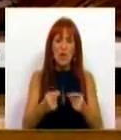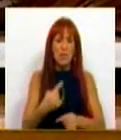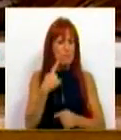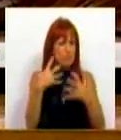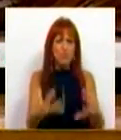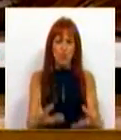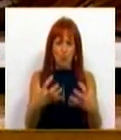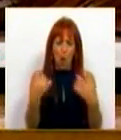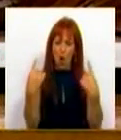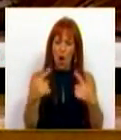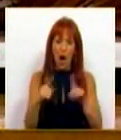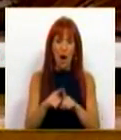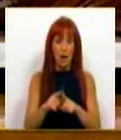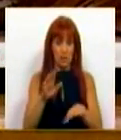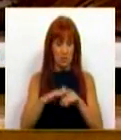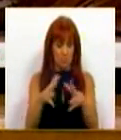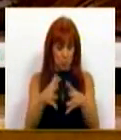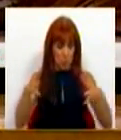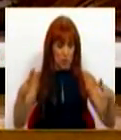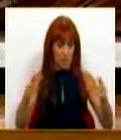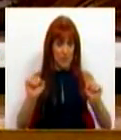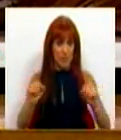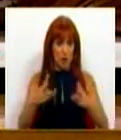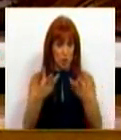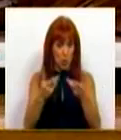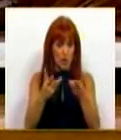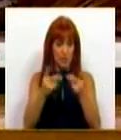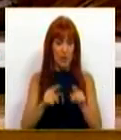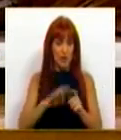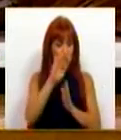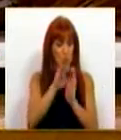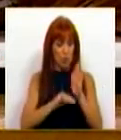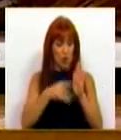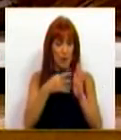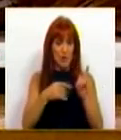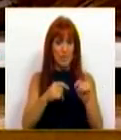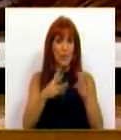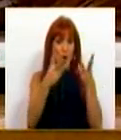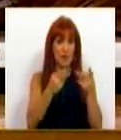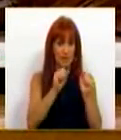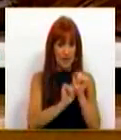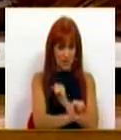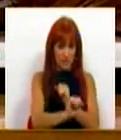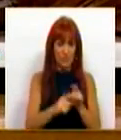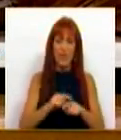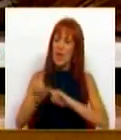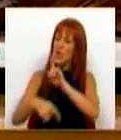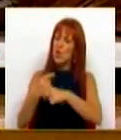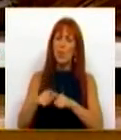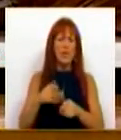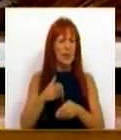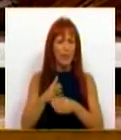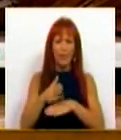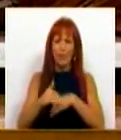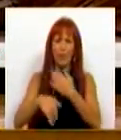bem visíveis pelo crescimento dos orçamentos dos programas orçamentais. Após uma